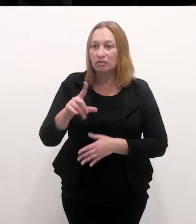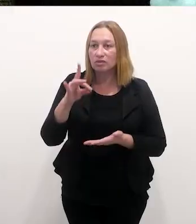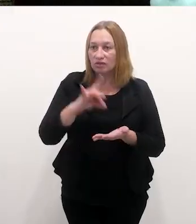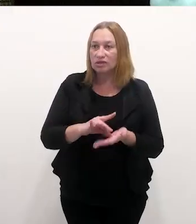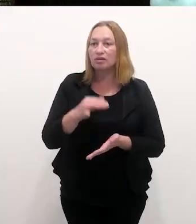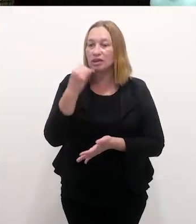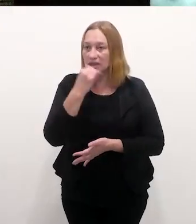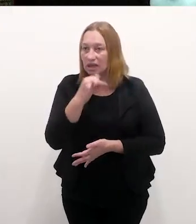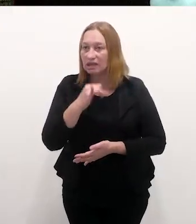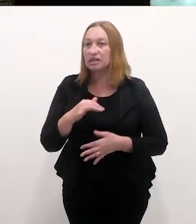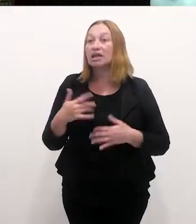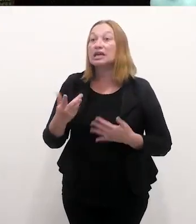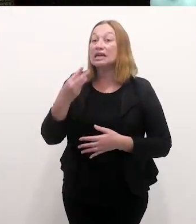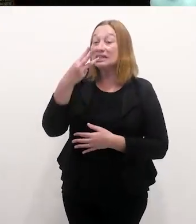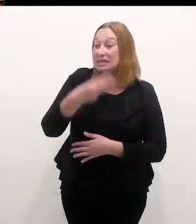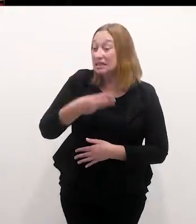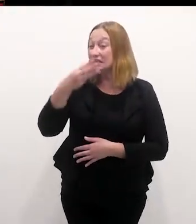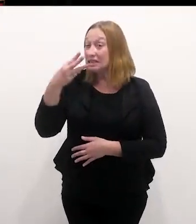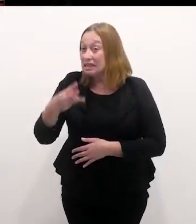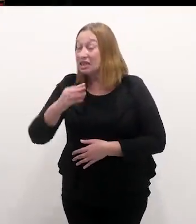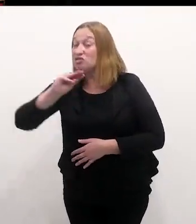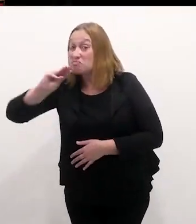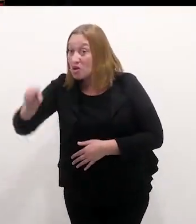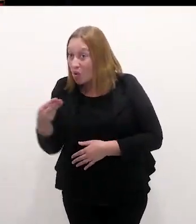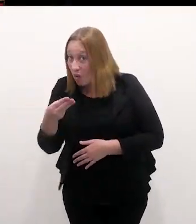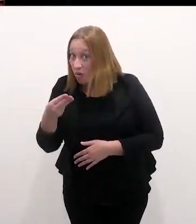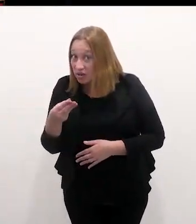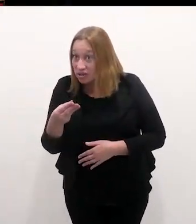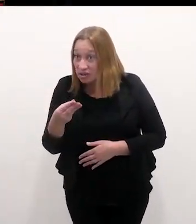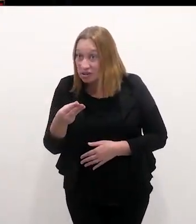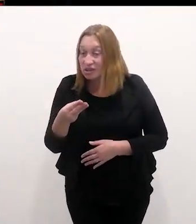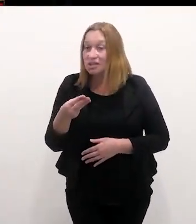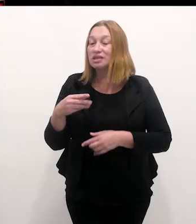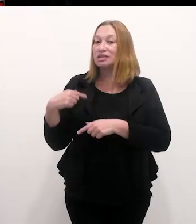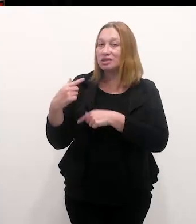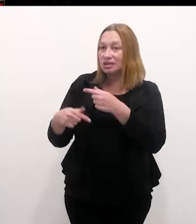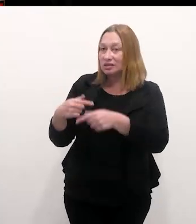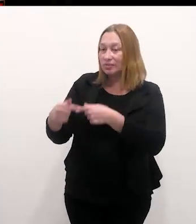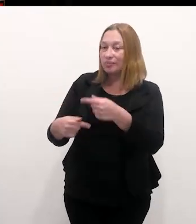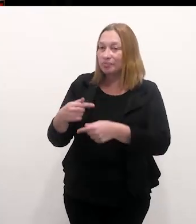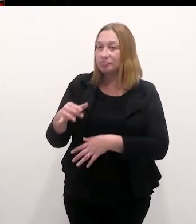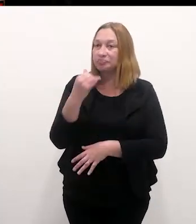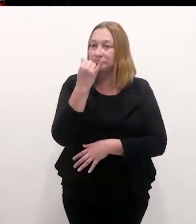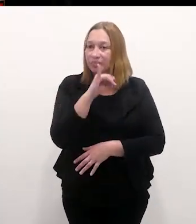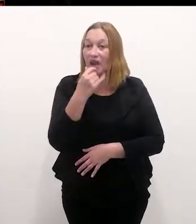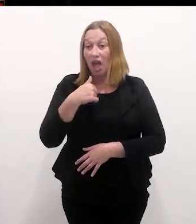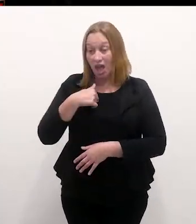como língua oficial. Bom, afinal de contas, são 33 milhões de